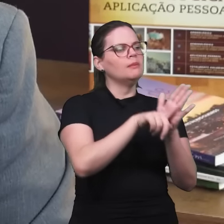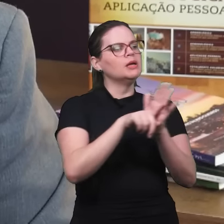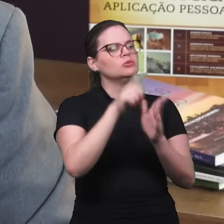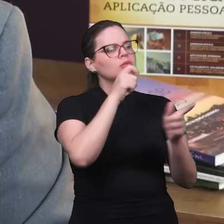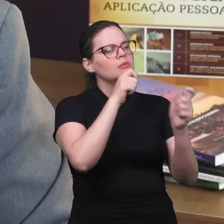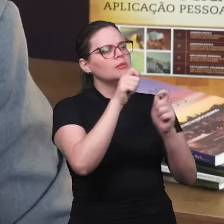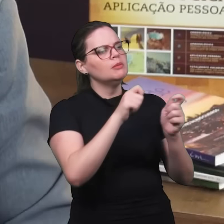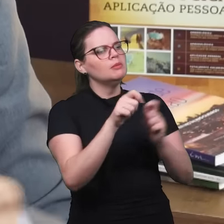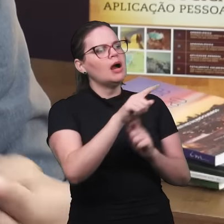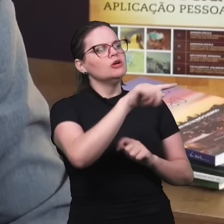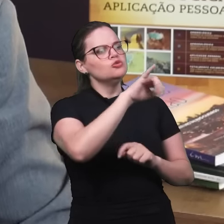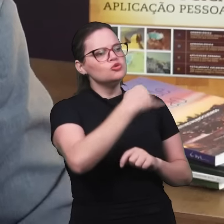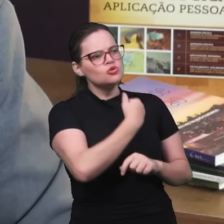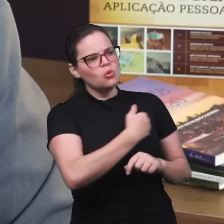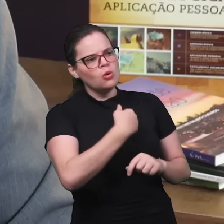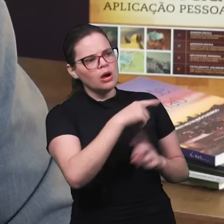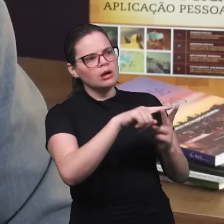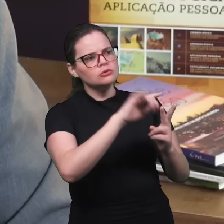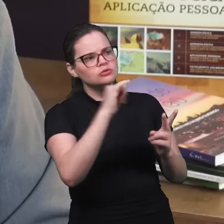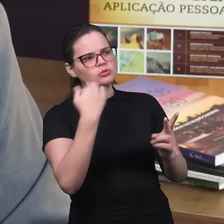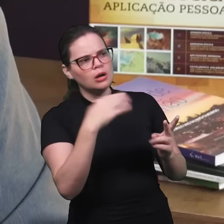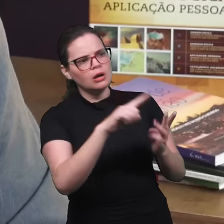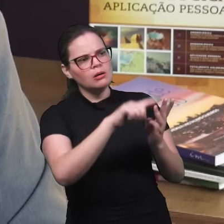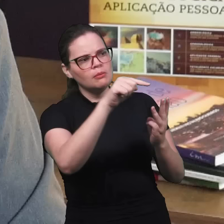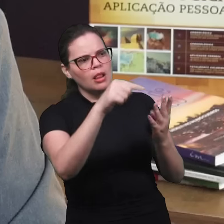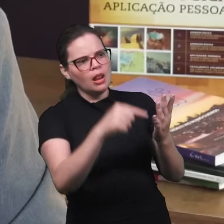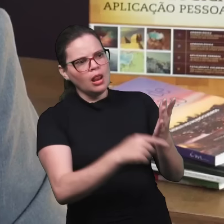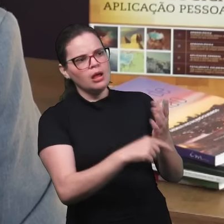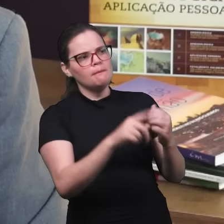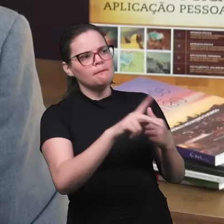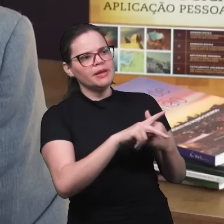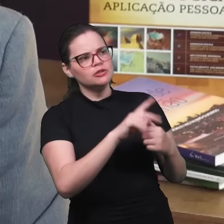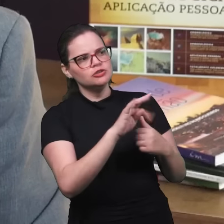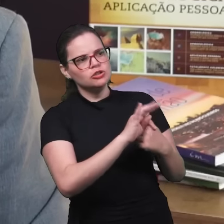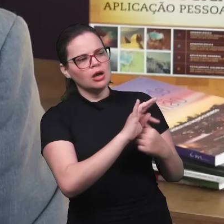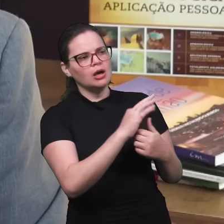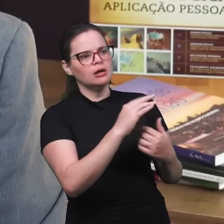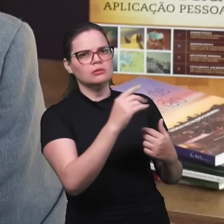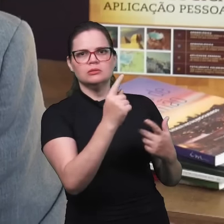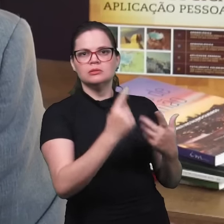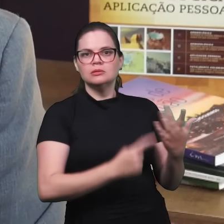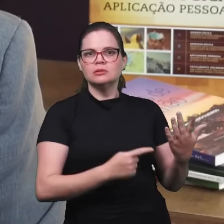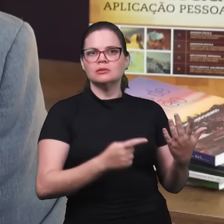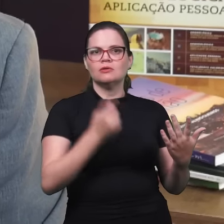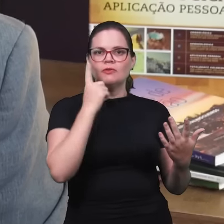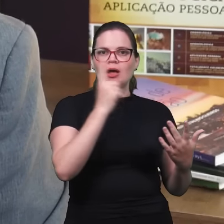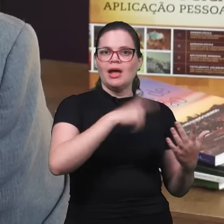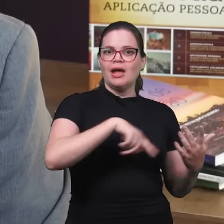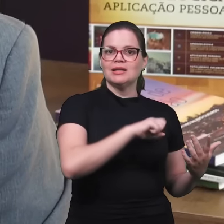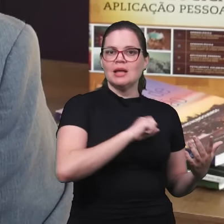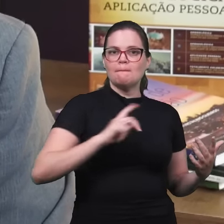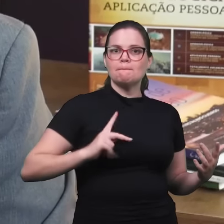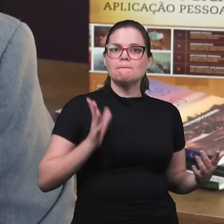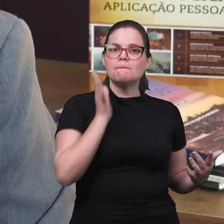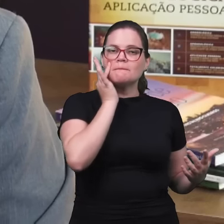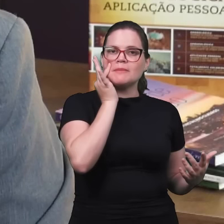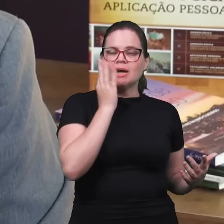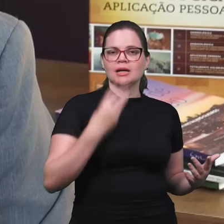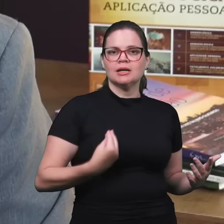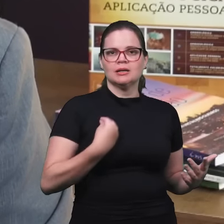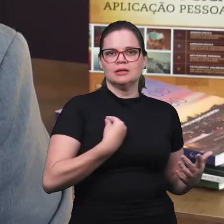ouviu de João, ouviu de Pedro, ouviu aqueles que viveram de perto